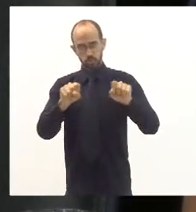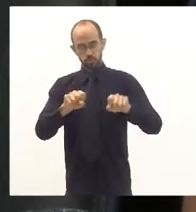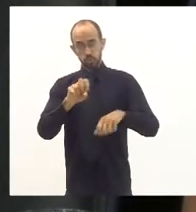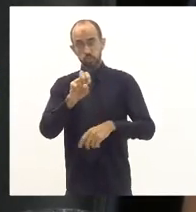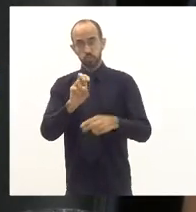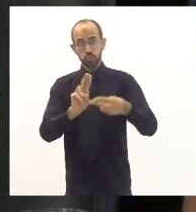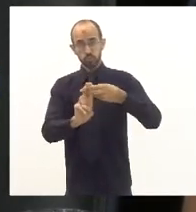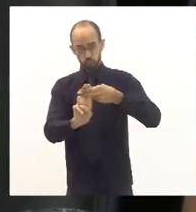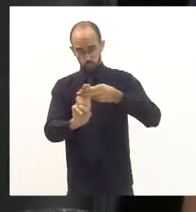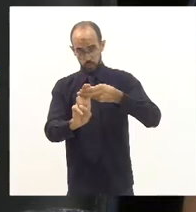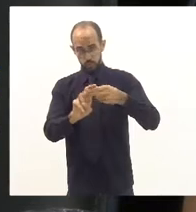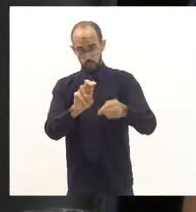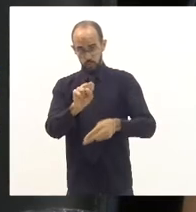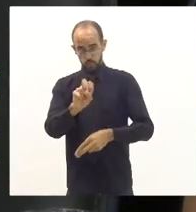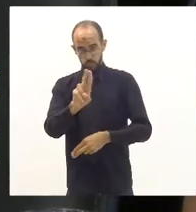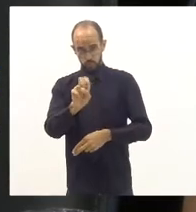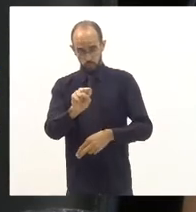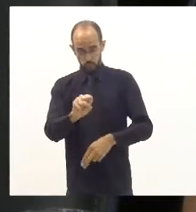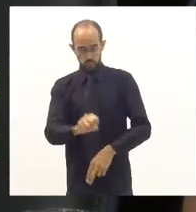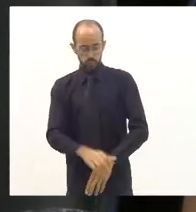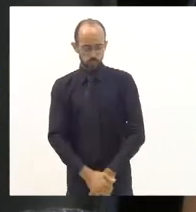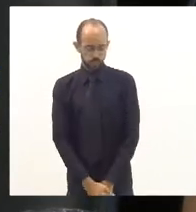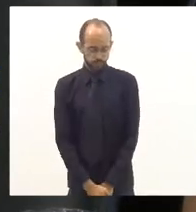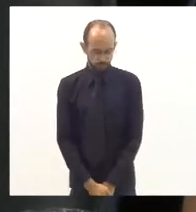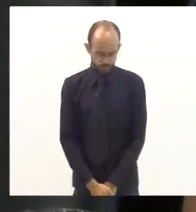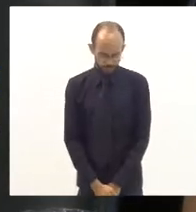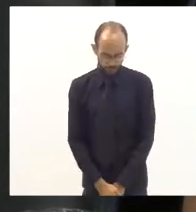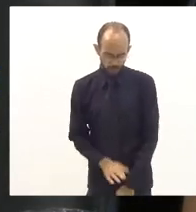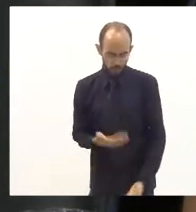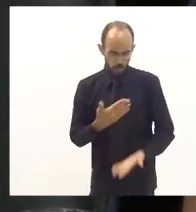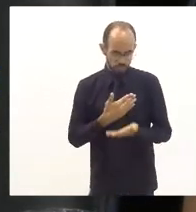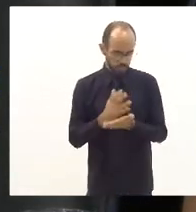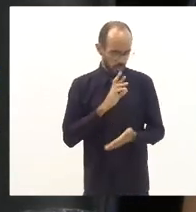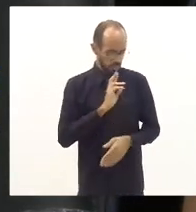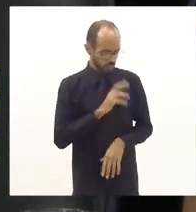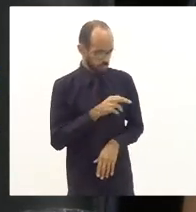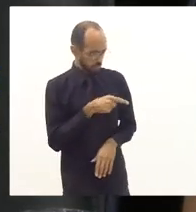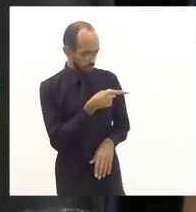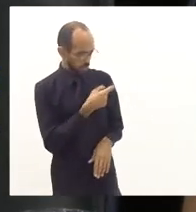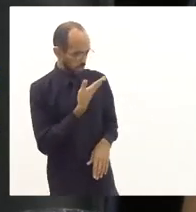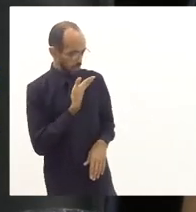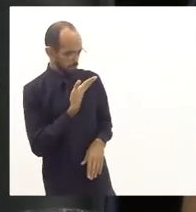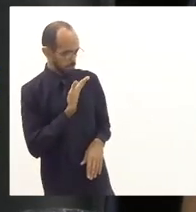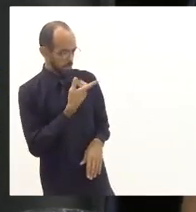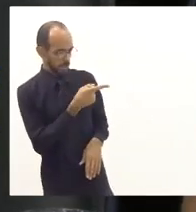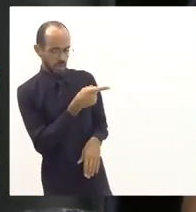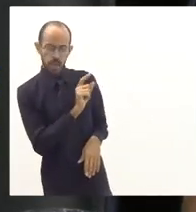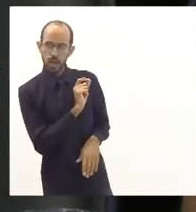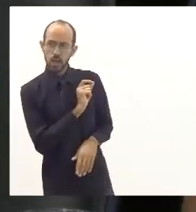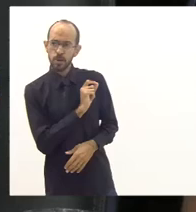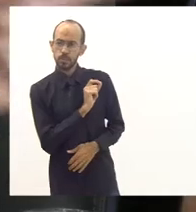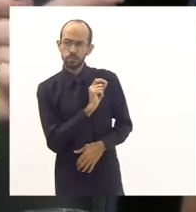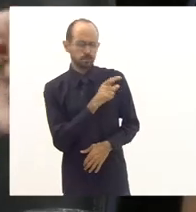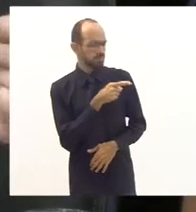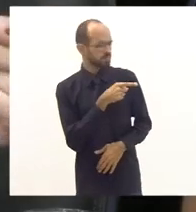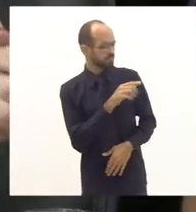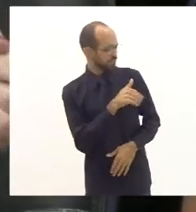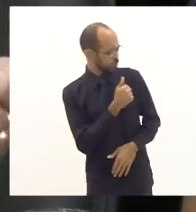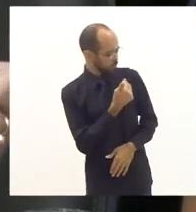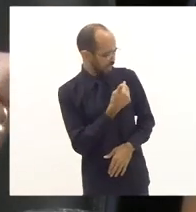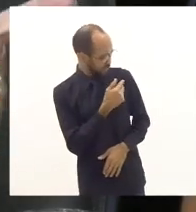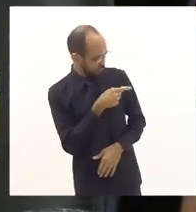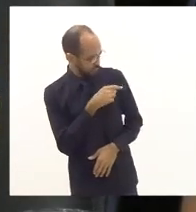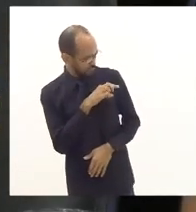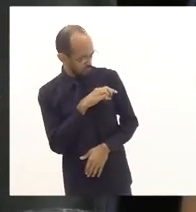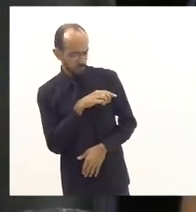nossa compreensão técnica. Vou começar respondendo pela companheira que está sentada do seu